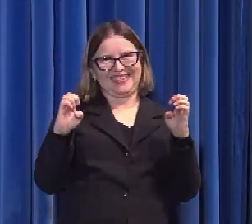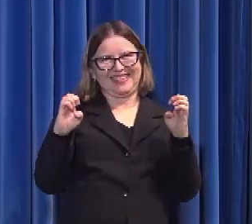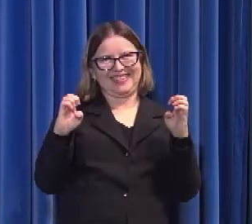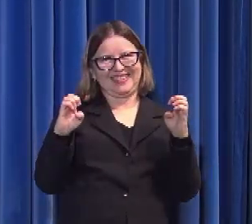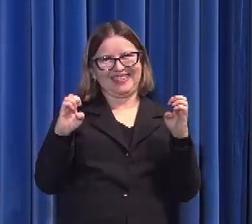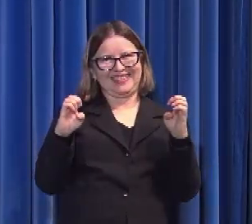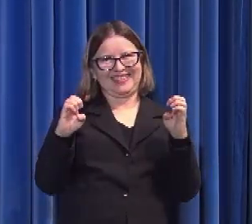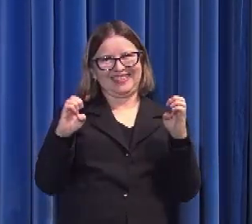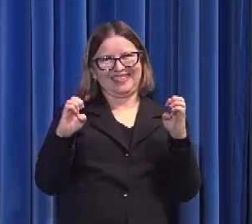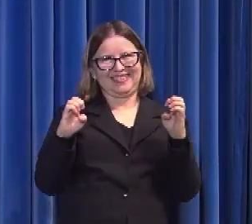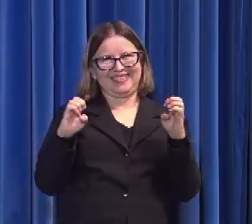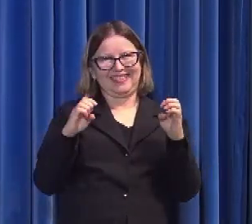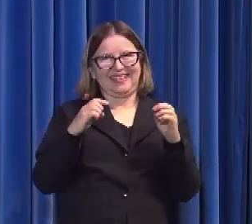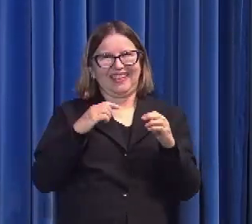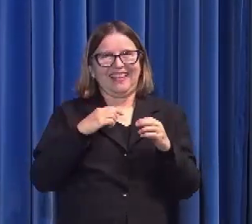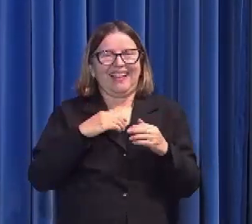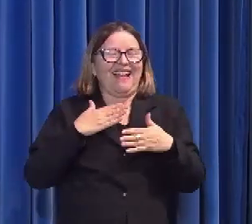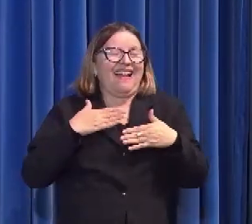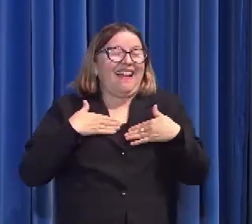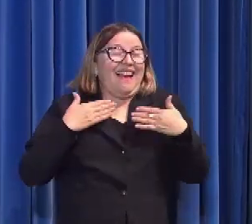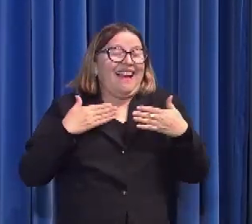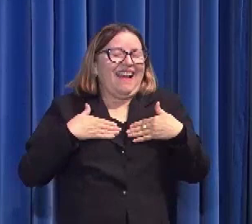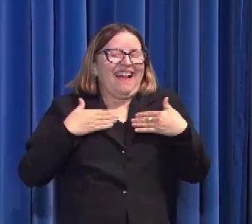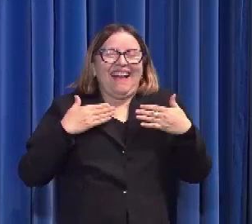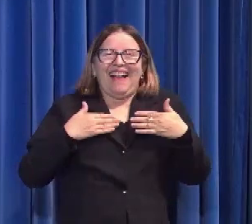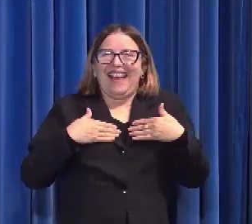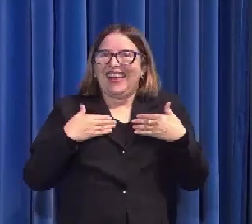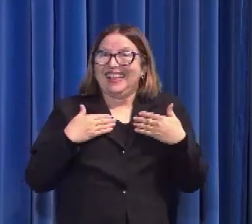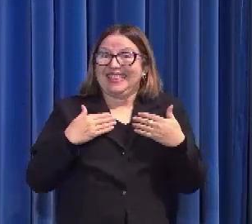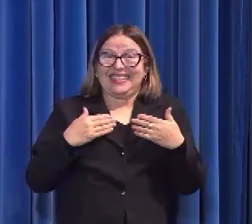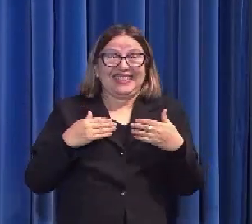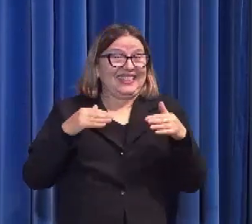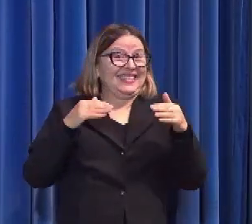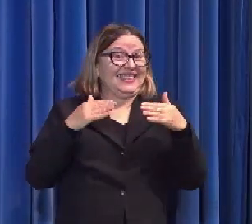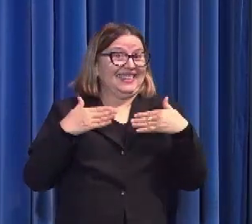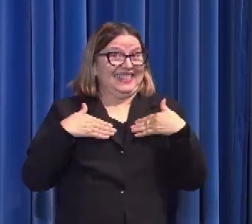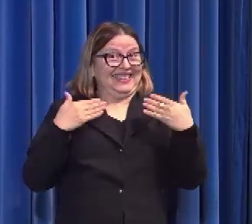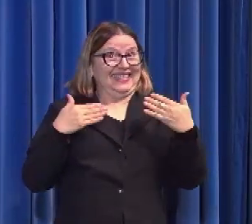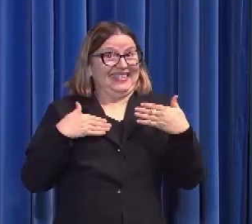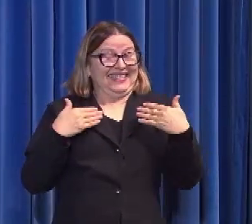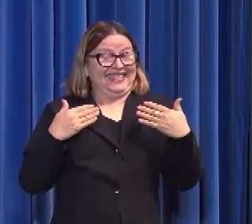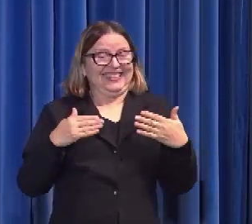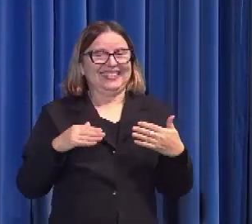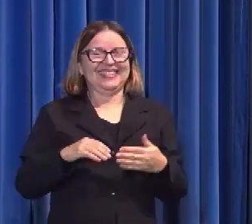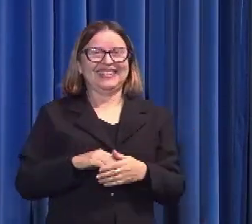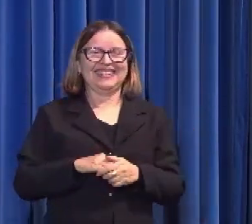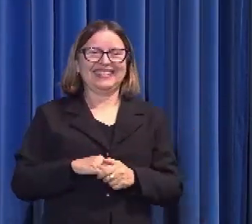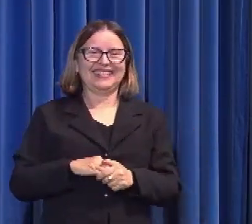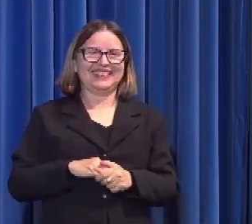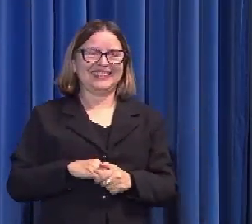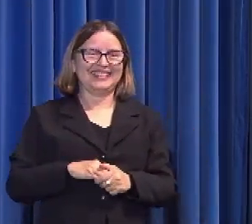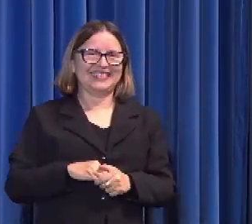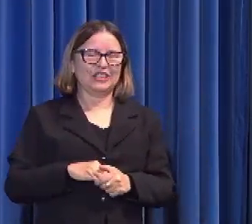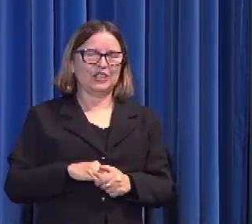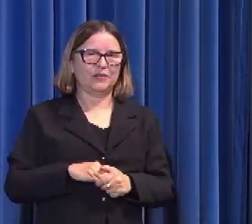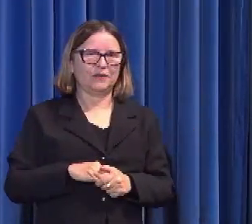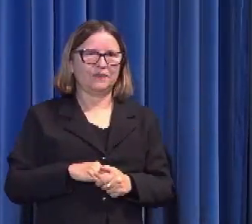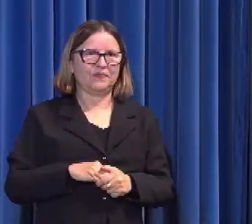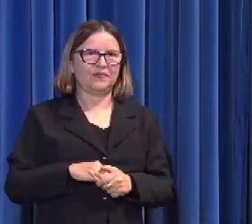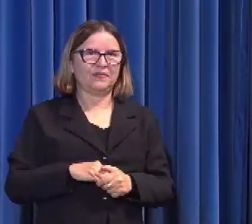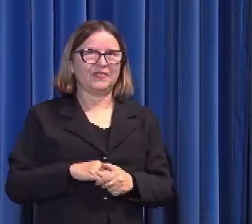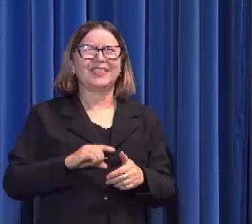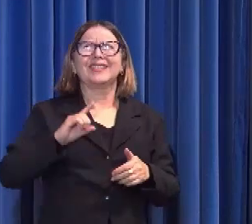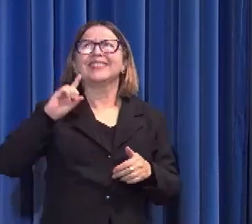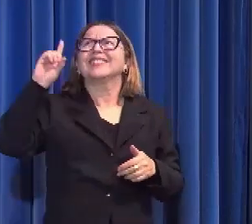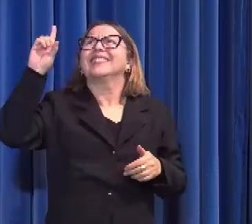e eu quase me explodir eu tenho que me conter não existe alegria maior a Deus o